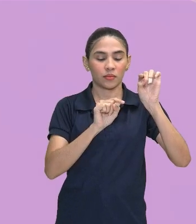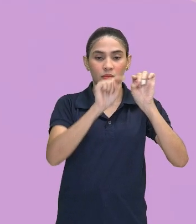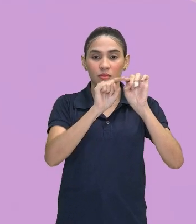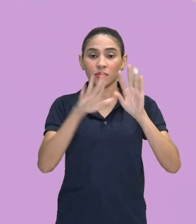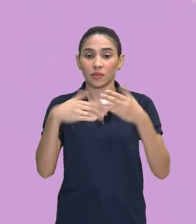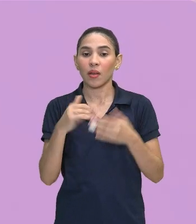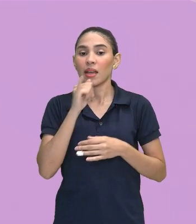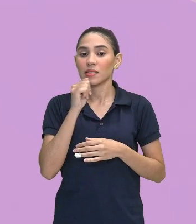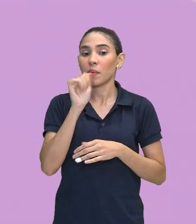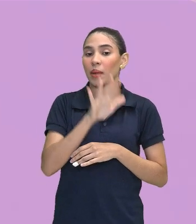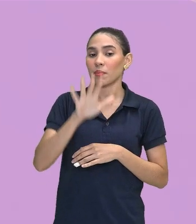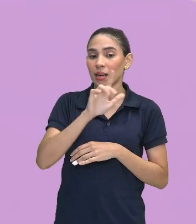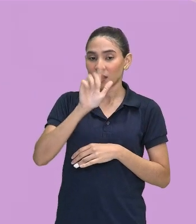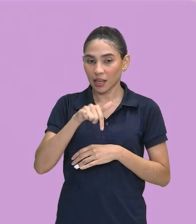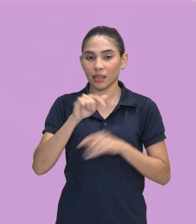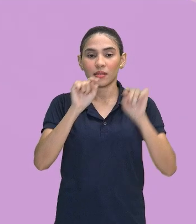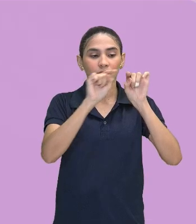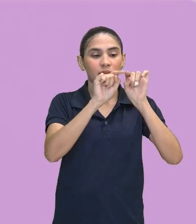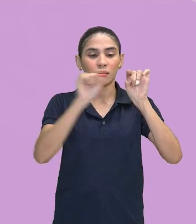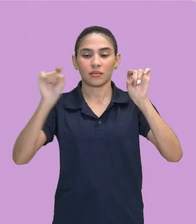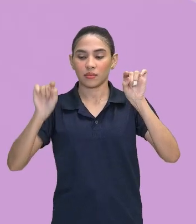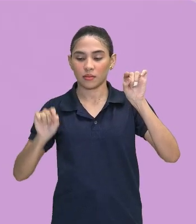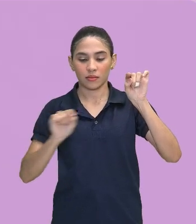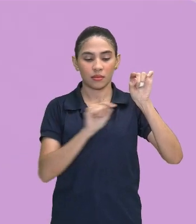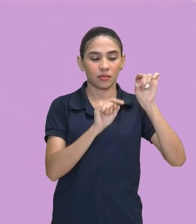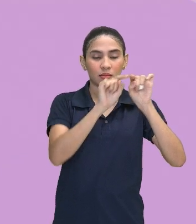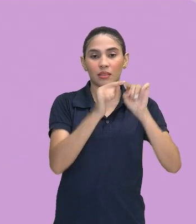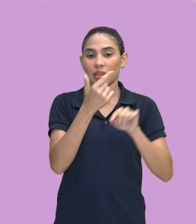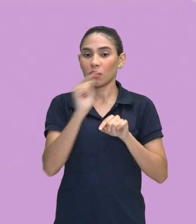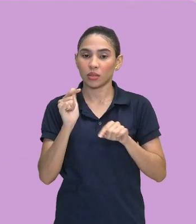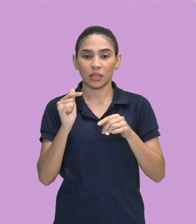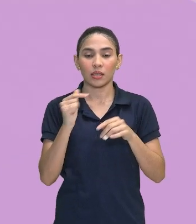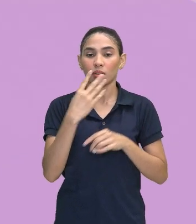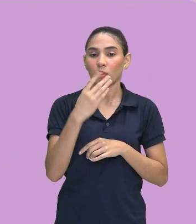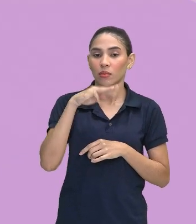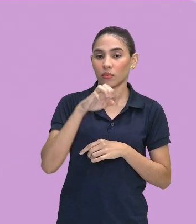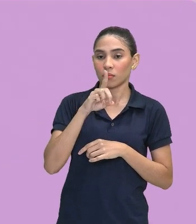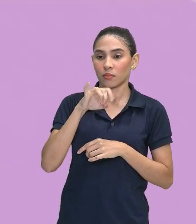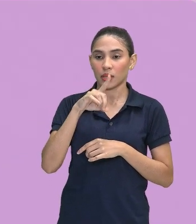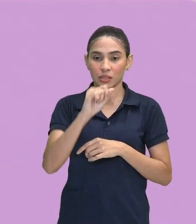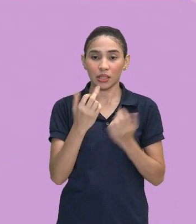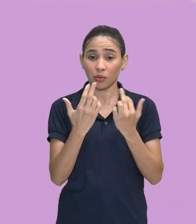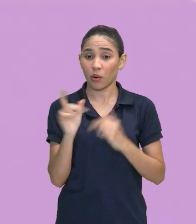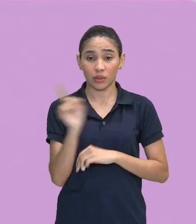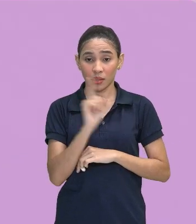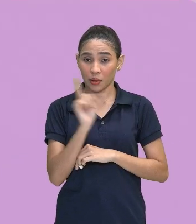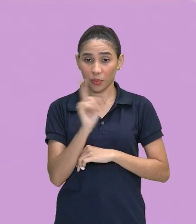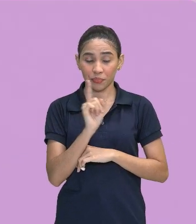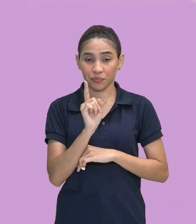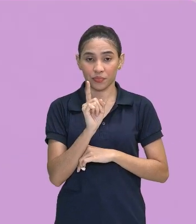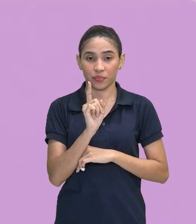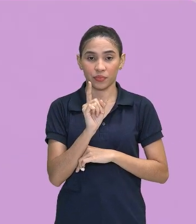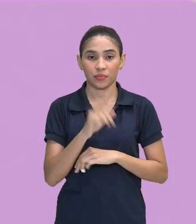como a figura ela é retangular, ela não possuirá as 4 medidas iguais, né? Os 4 lados com a